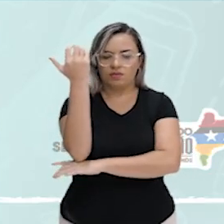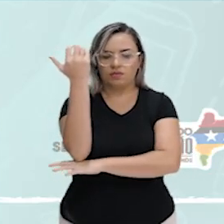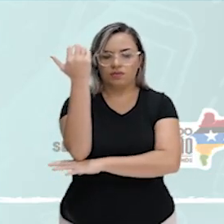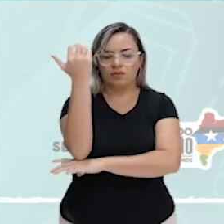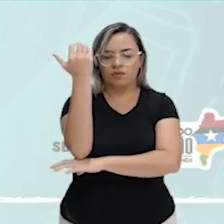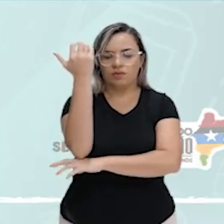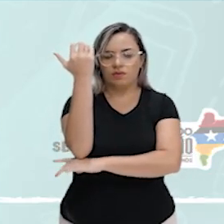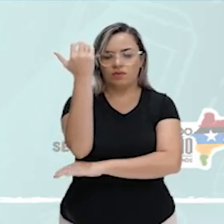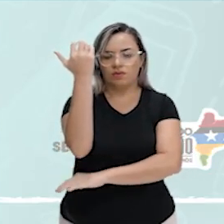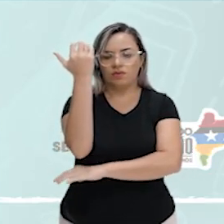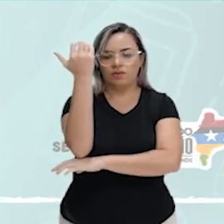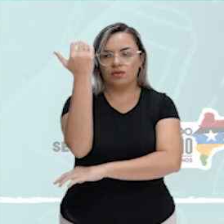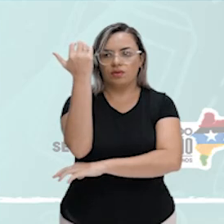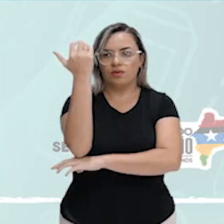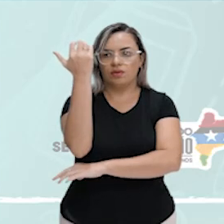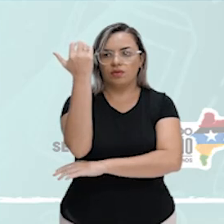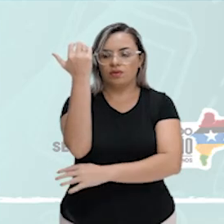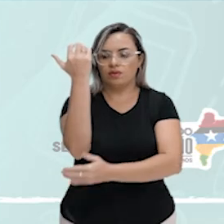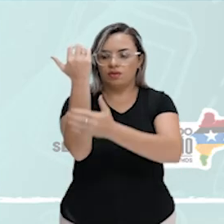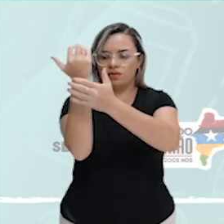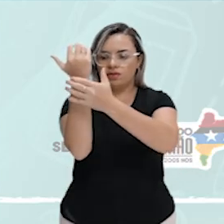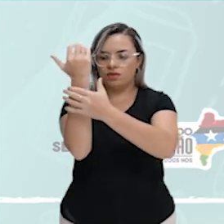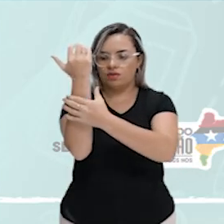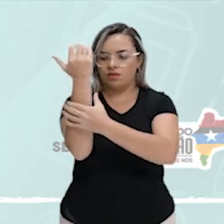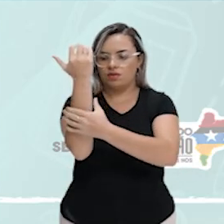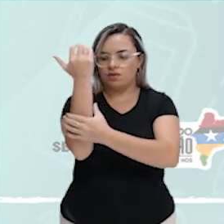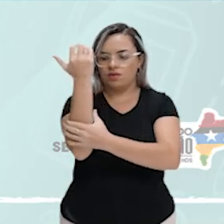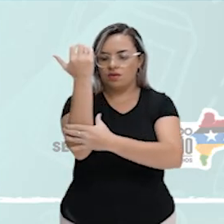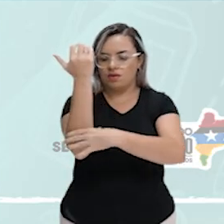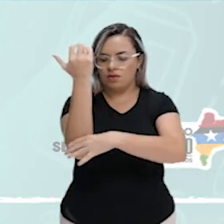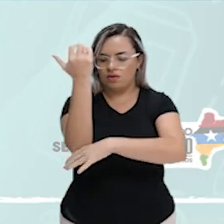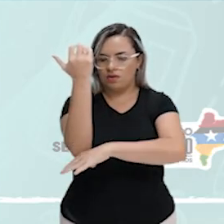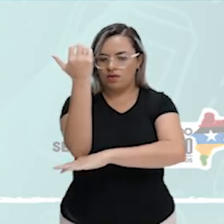raízes diretamente do caule. Ok?